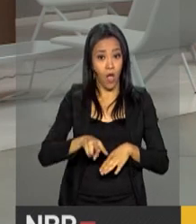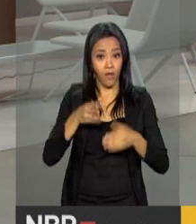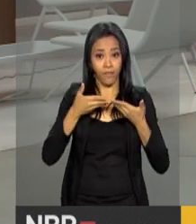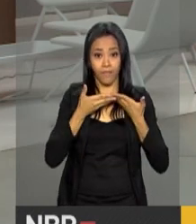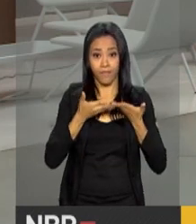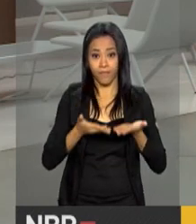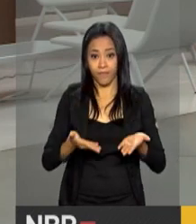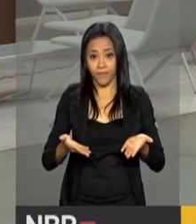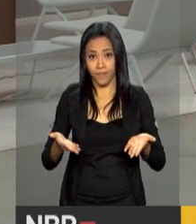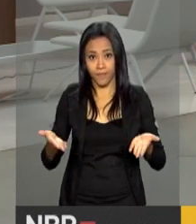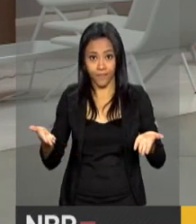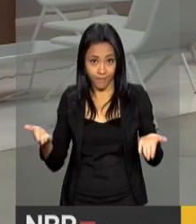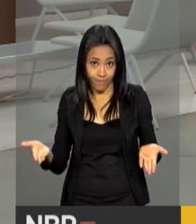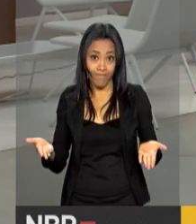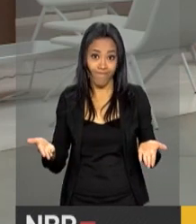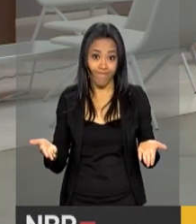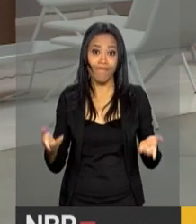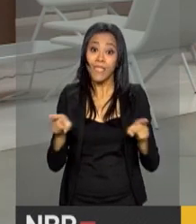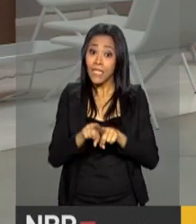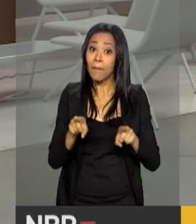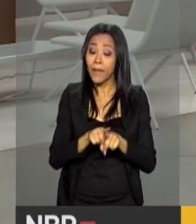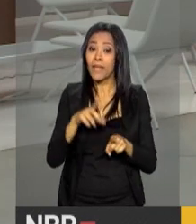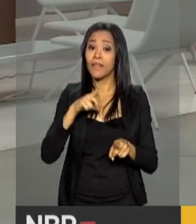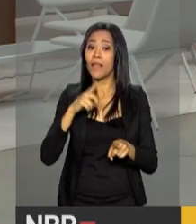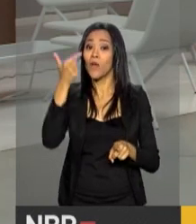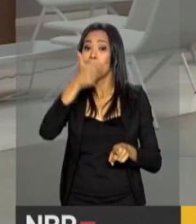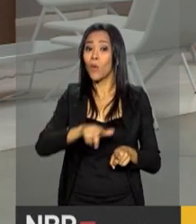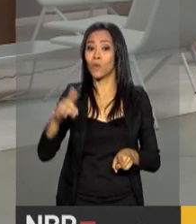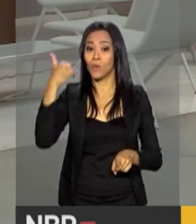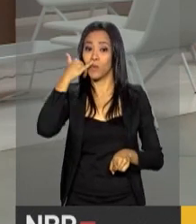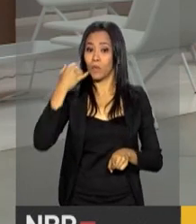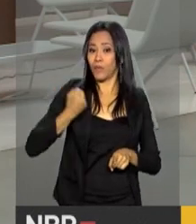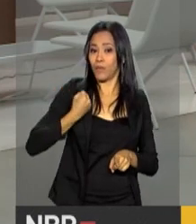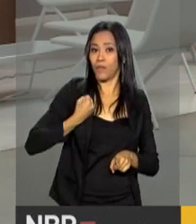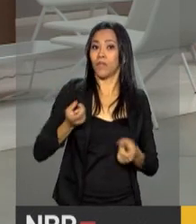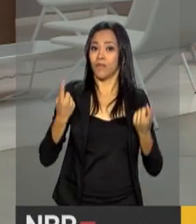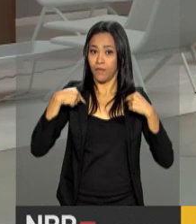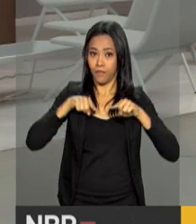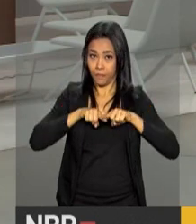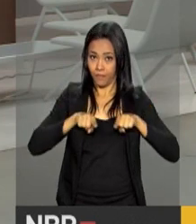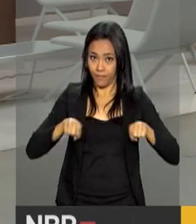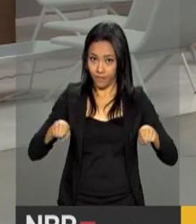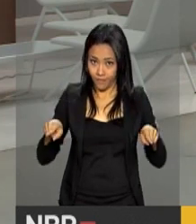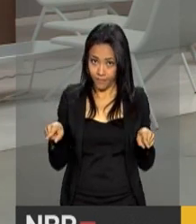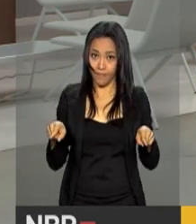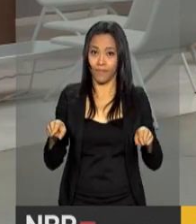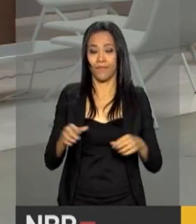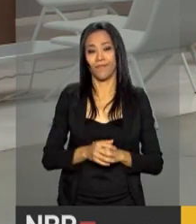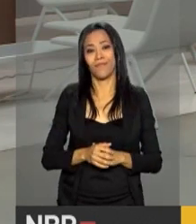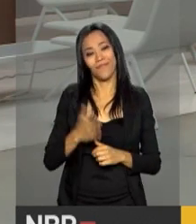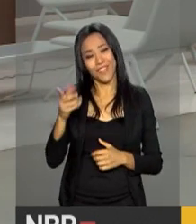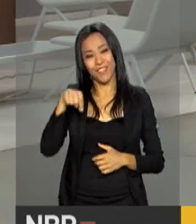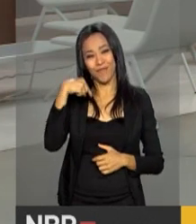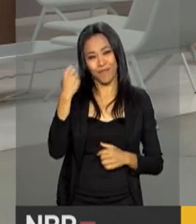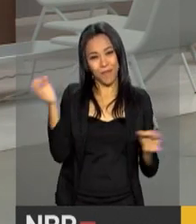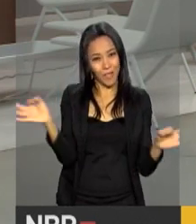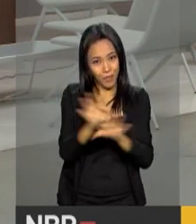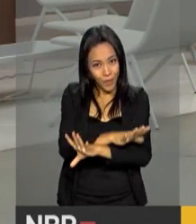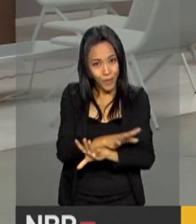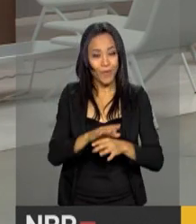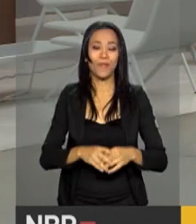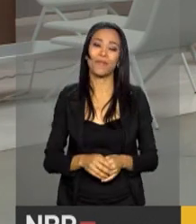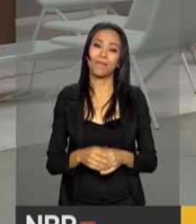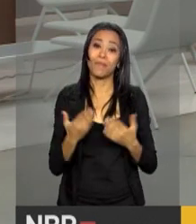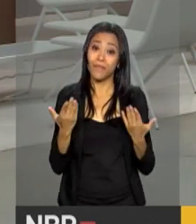ponto ibge.gov.br e também pelo 10 800 721 8181 a gente vai ficando por aqui